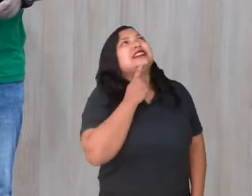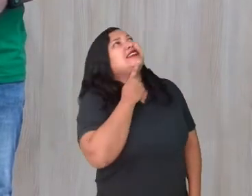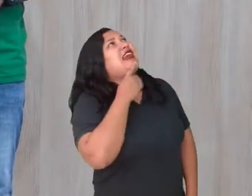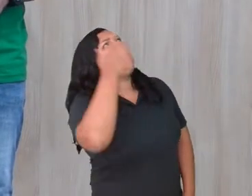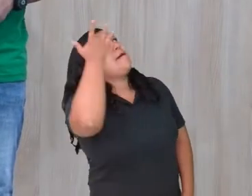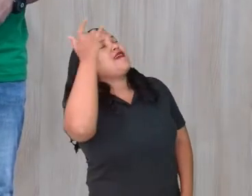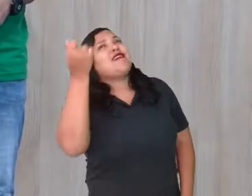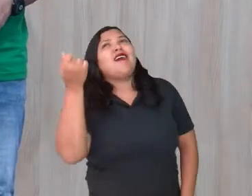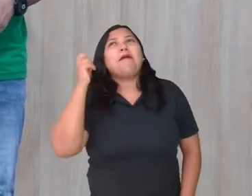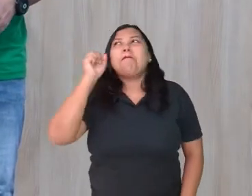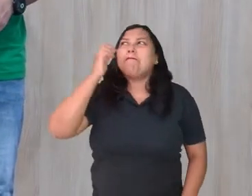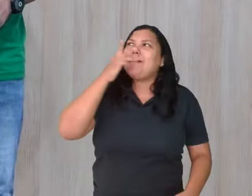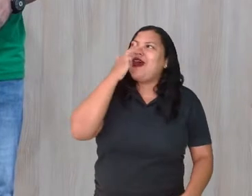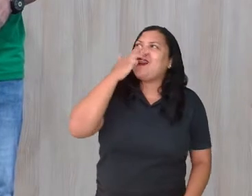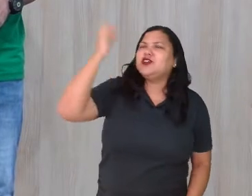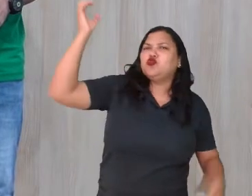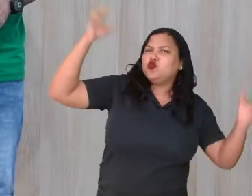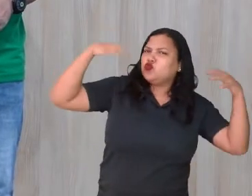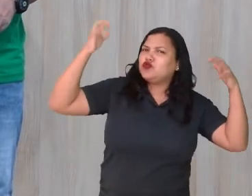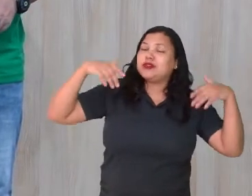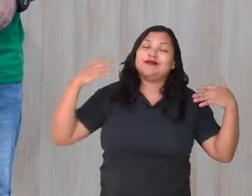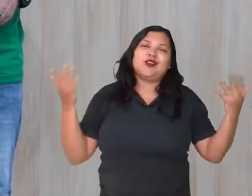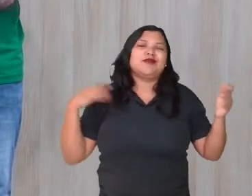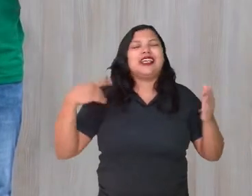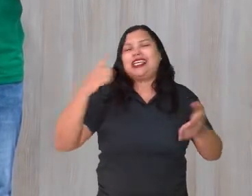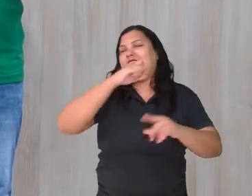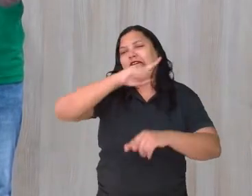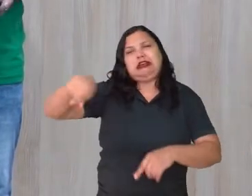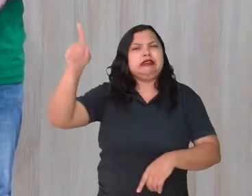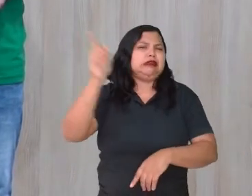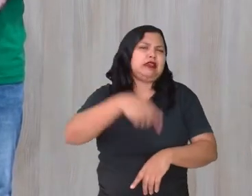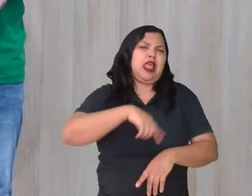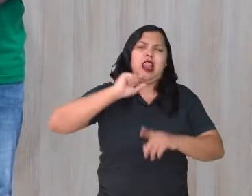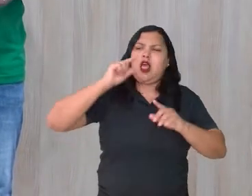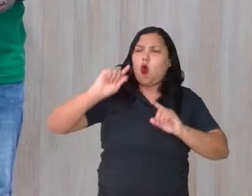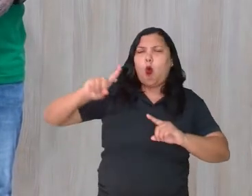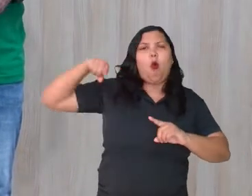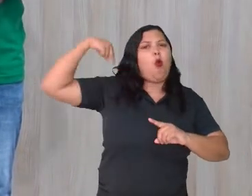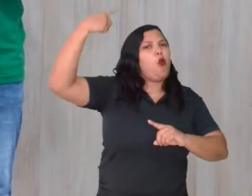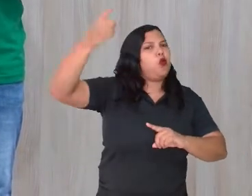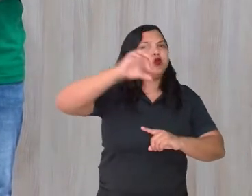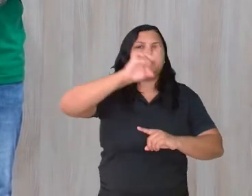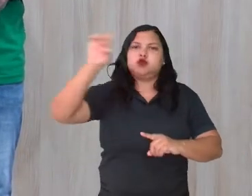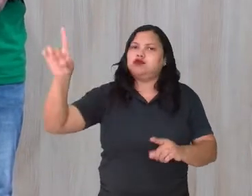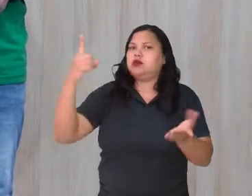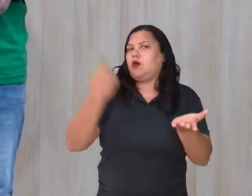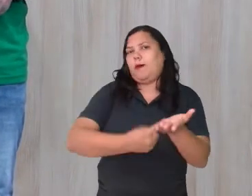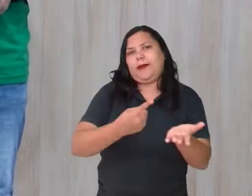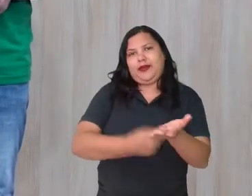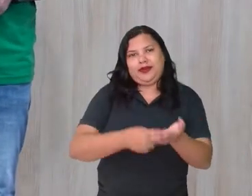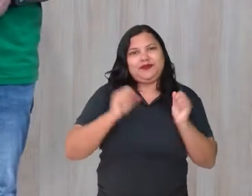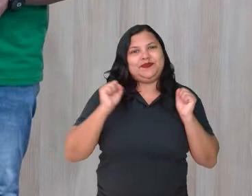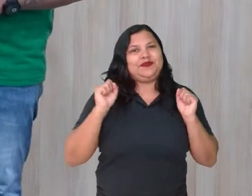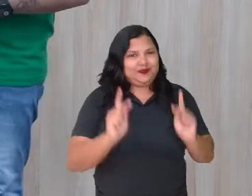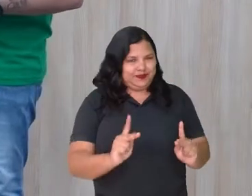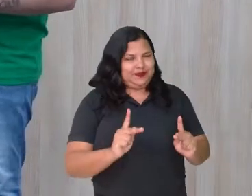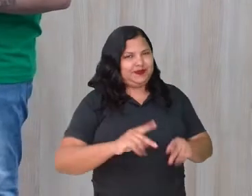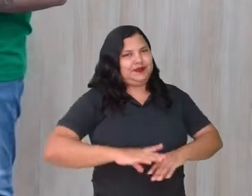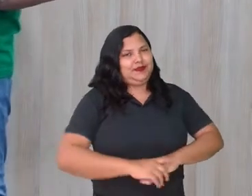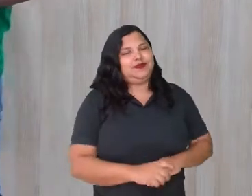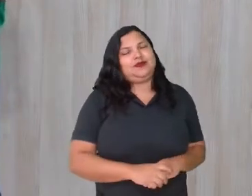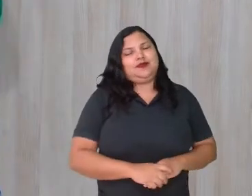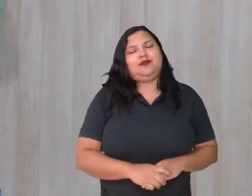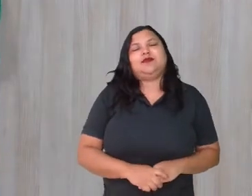amanhã provavelmente vai ser chuvoso, então você já muda a rotina, você já muda o que você estava